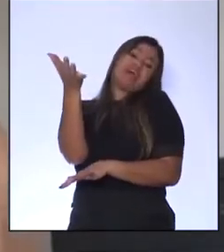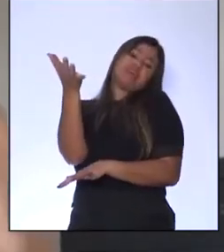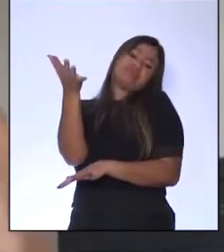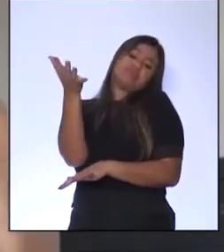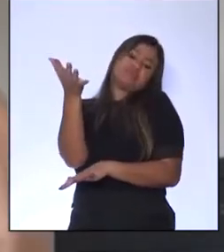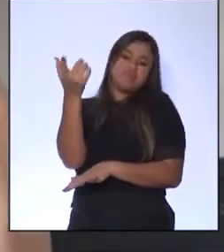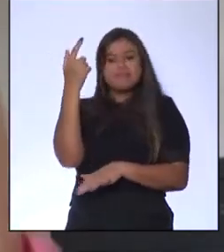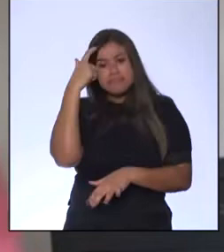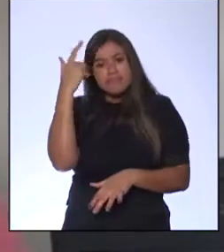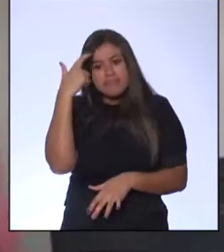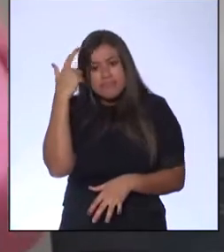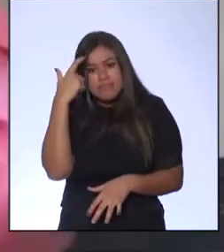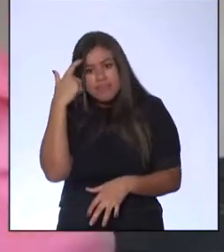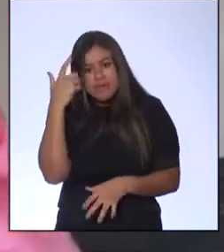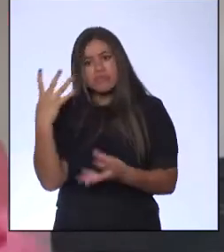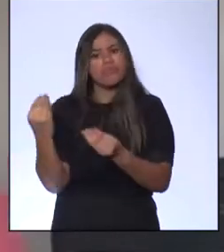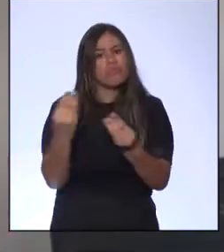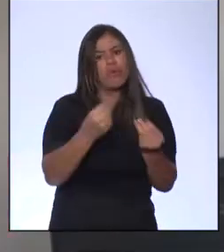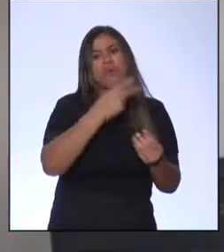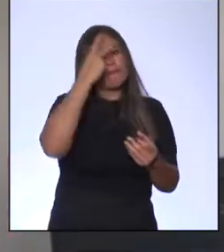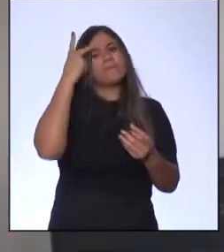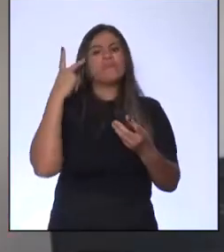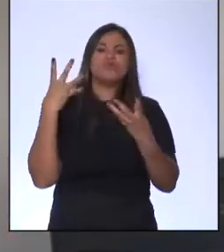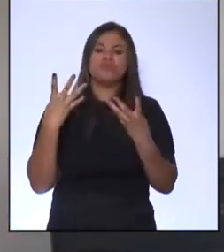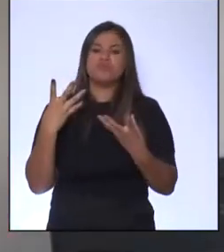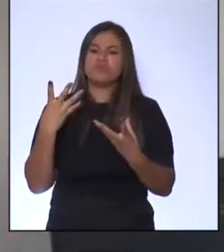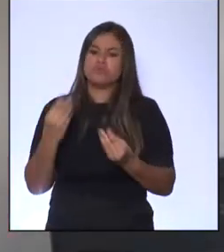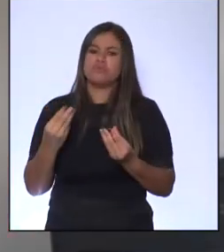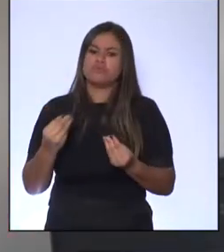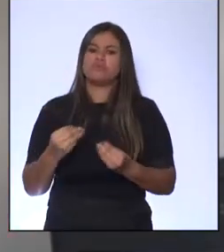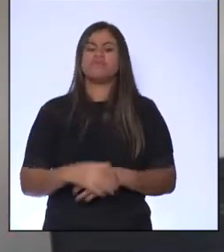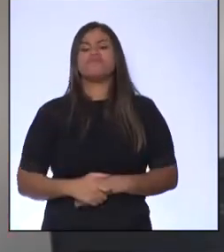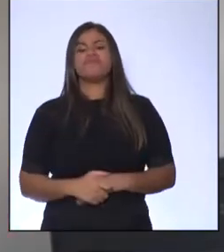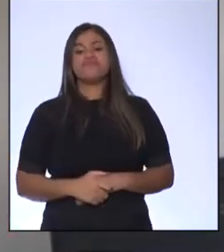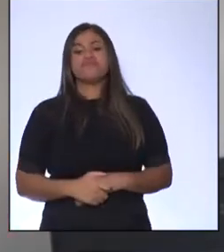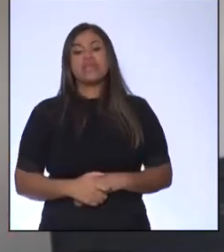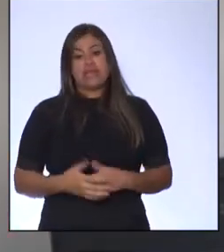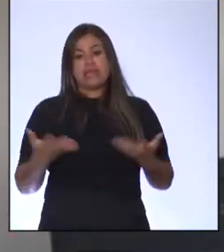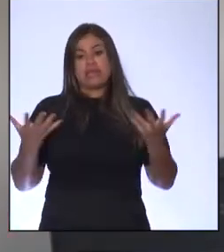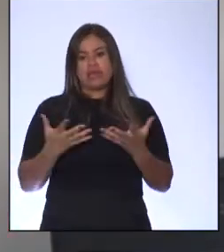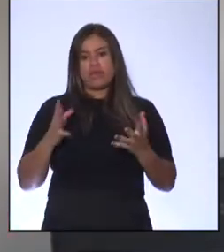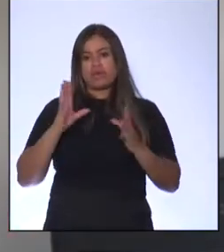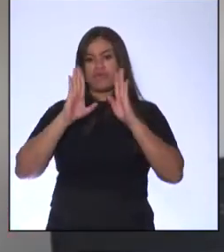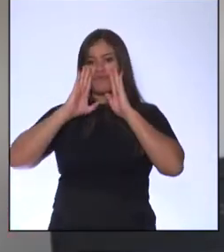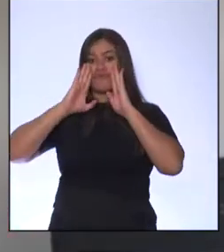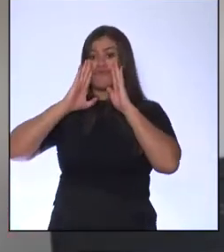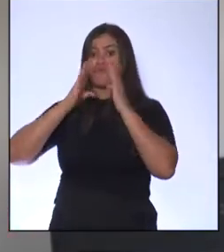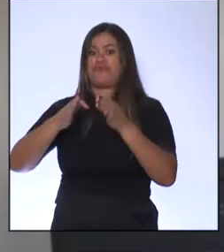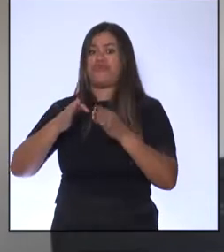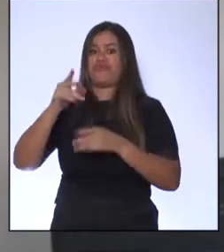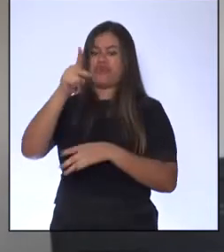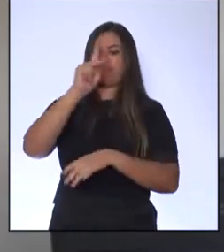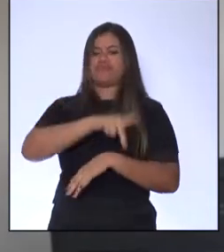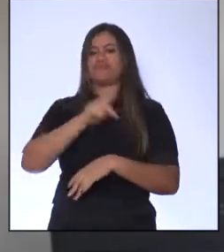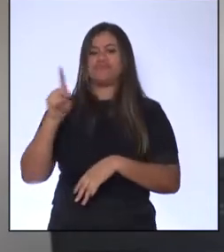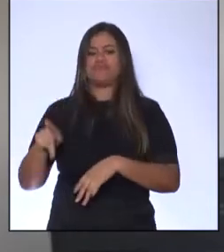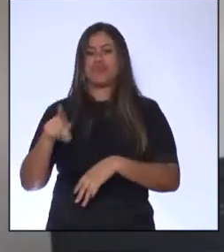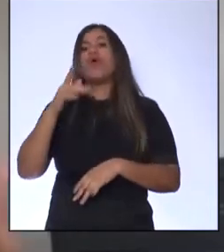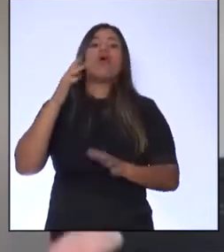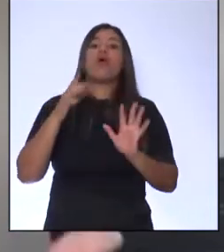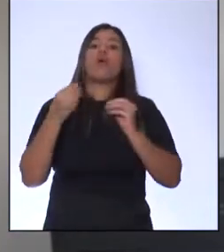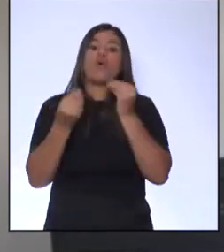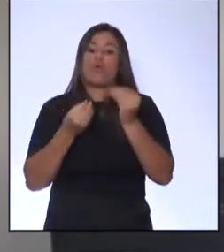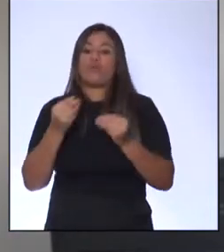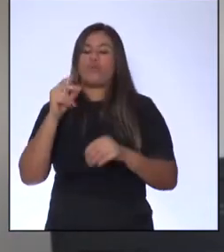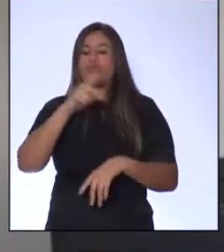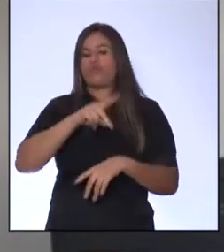continuam ainda naquela... E eu vou falar agora de bons professores, né? Continuam naquela de preparar uma aula, fazer